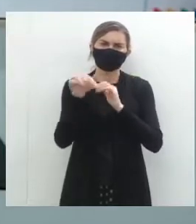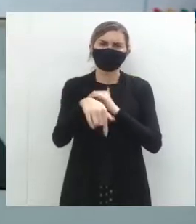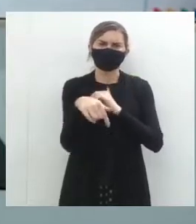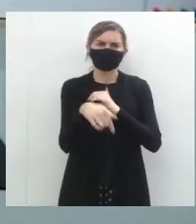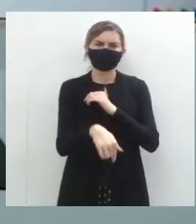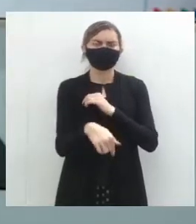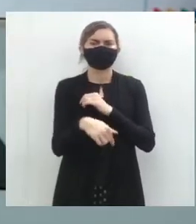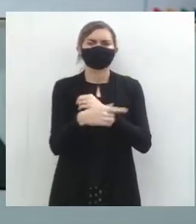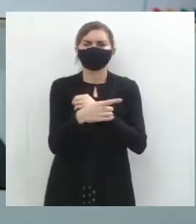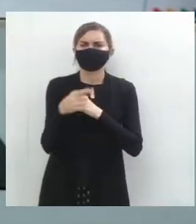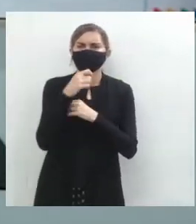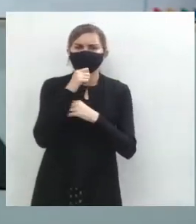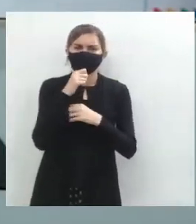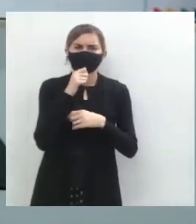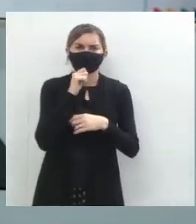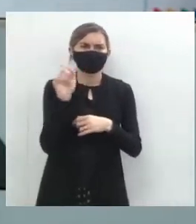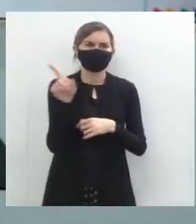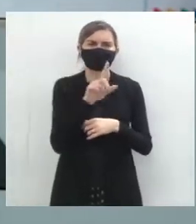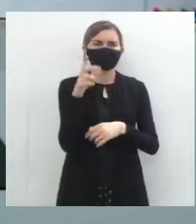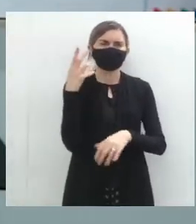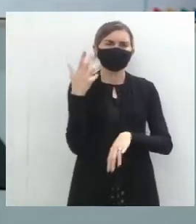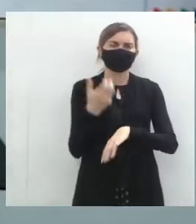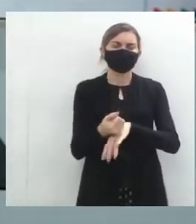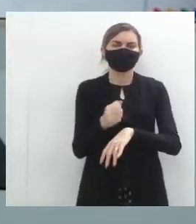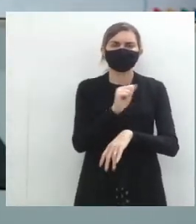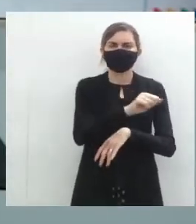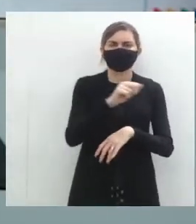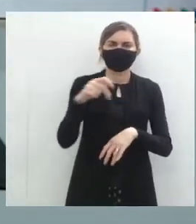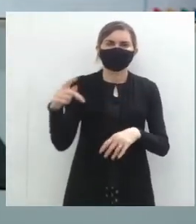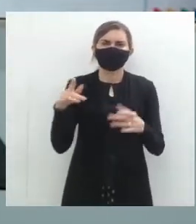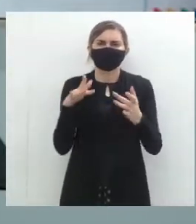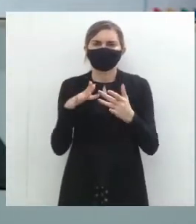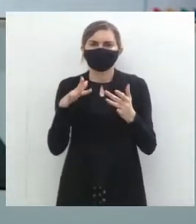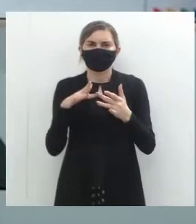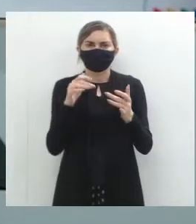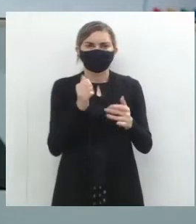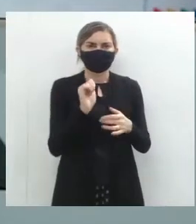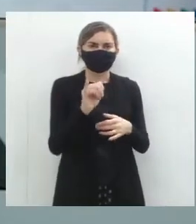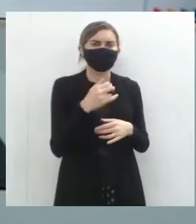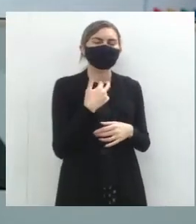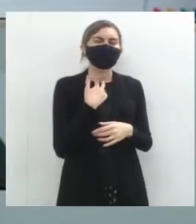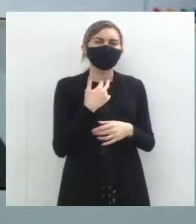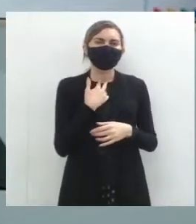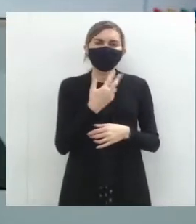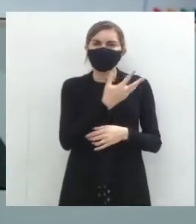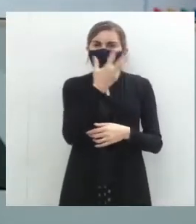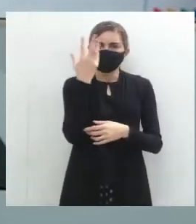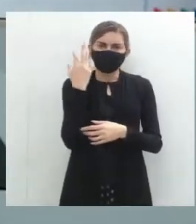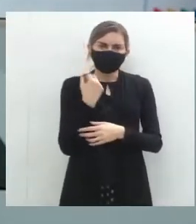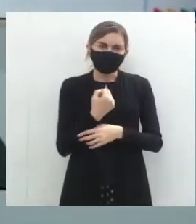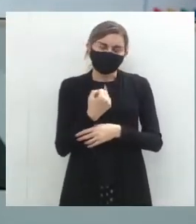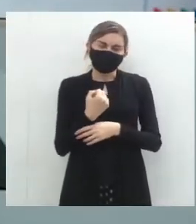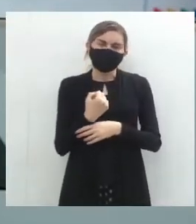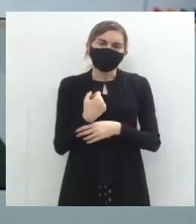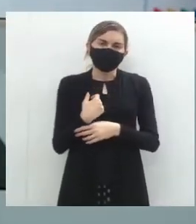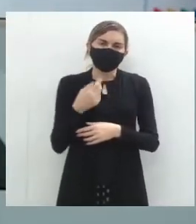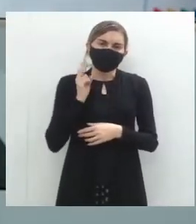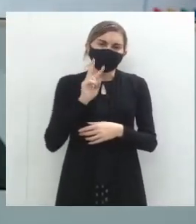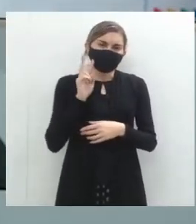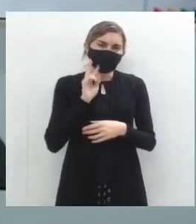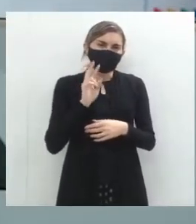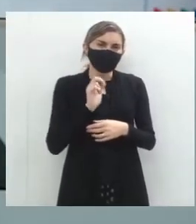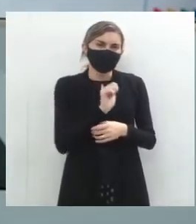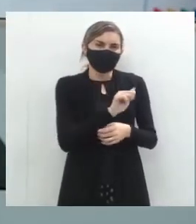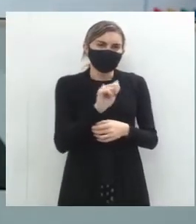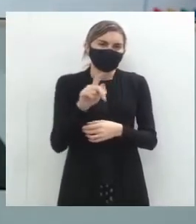agora e ainda não baixou o aplicativo Conecta Aí, tá? Não pode esquecer do Conecta Aí, beleza? Lembrem que o